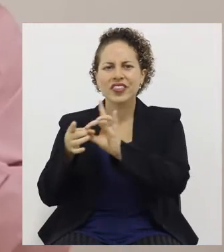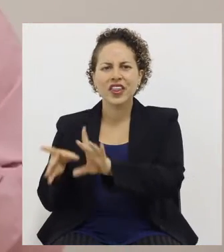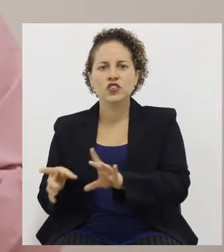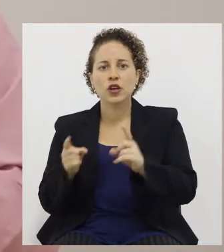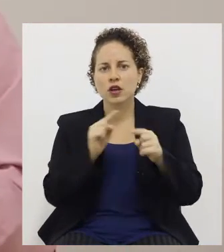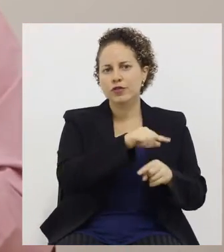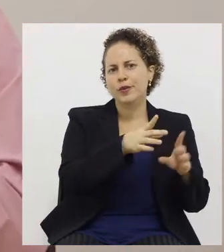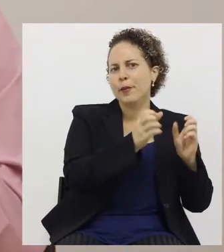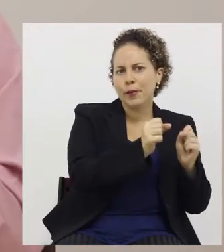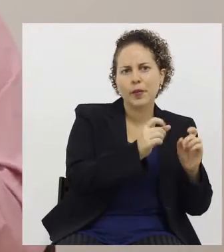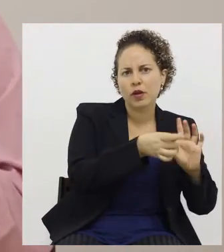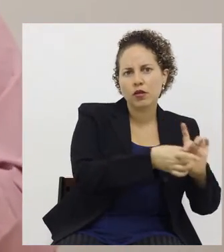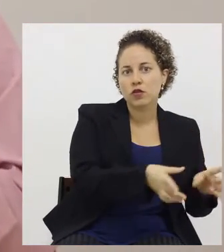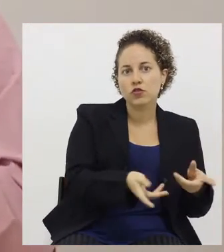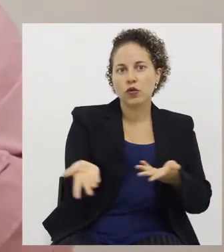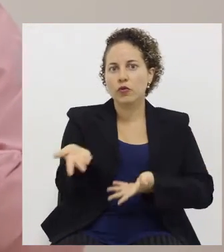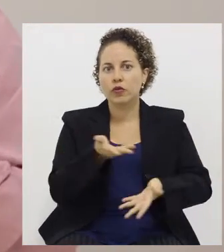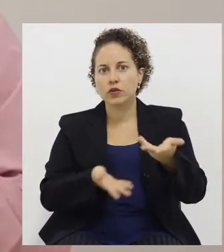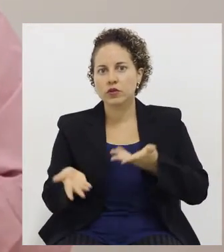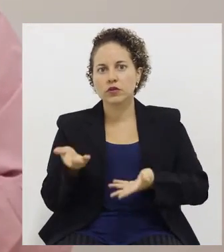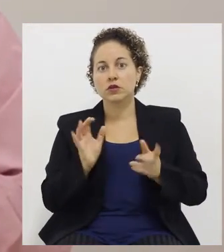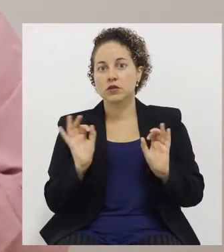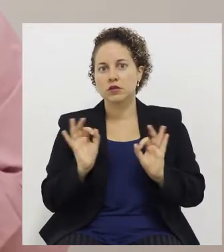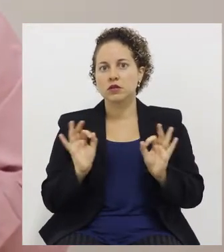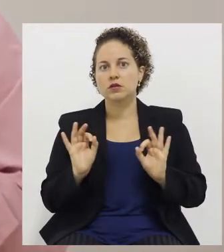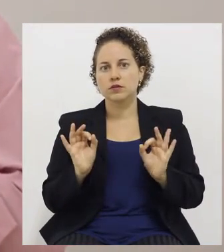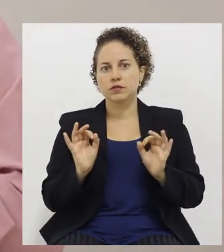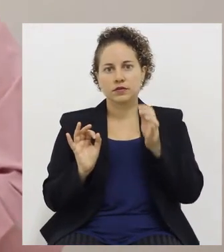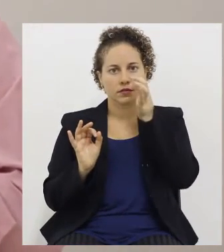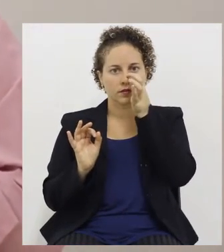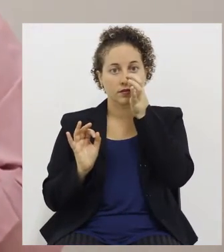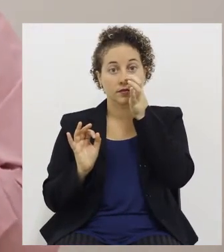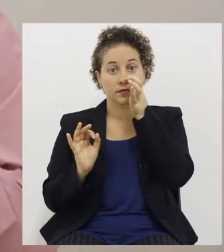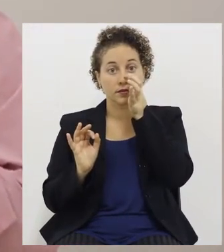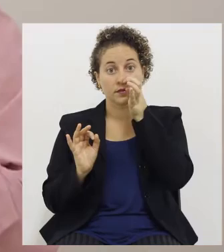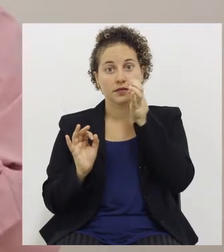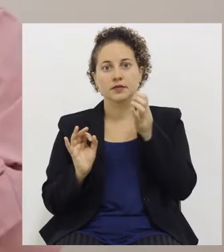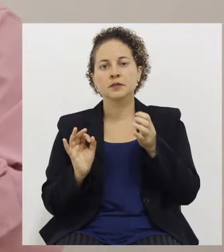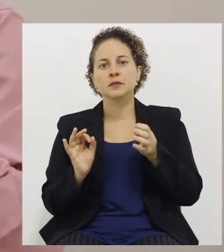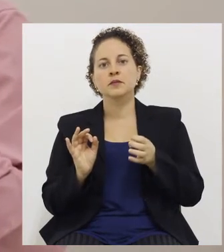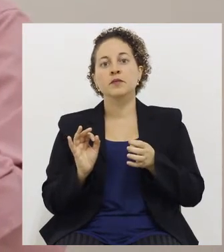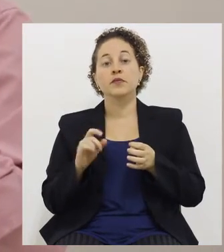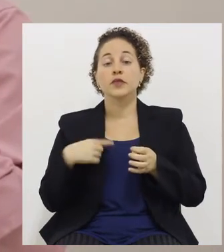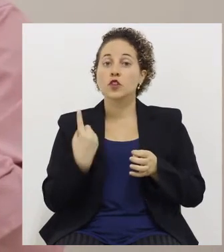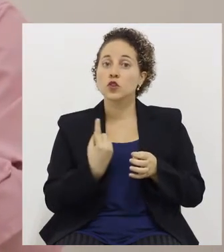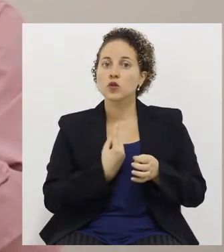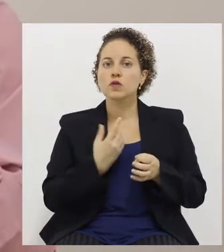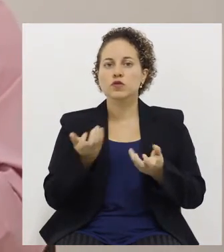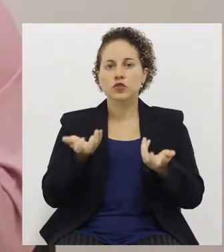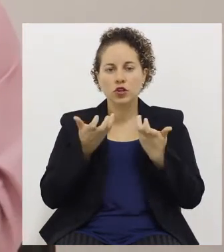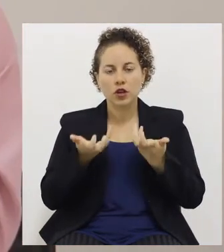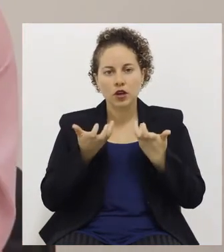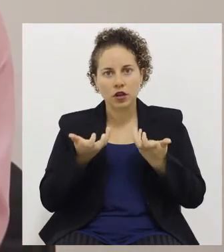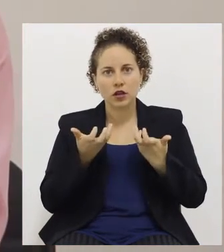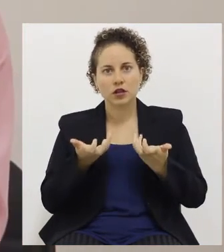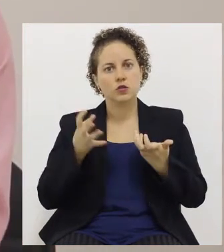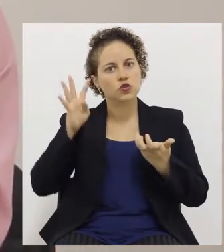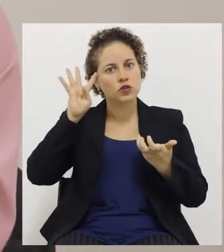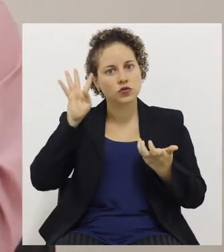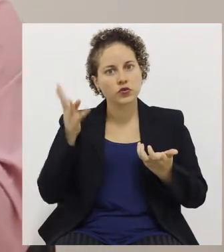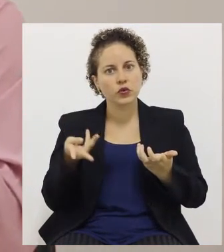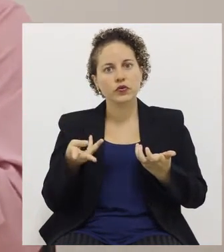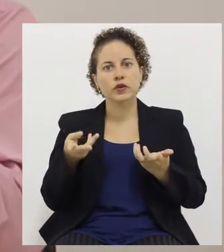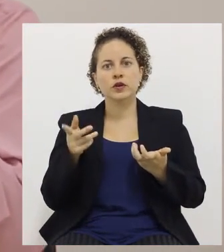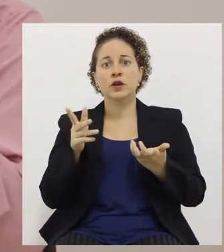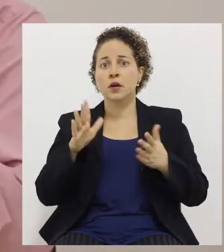Não tem barganha, a gente não barganha posição. A gente busca uma solução